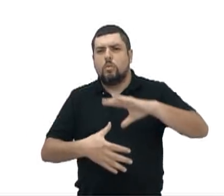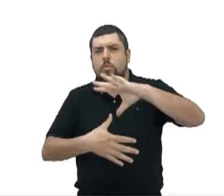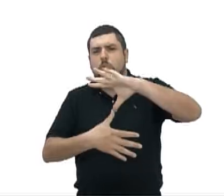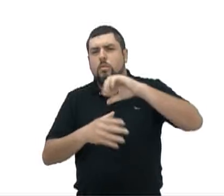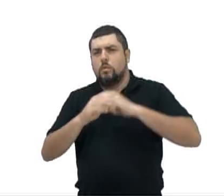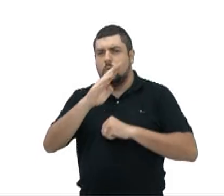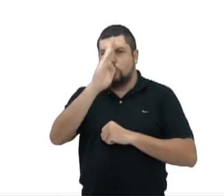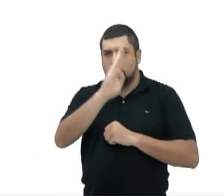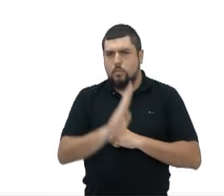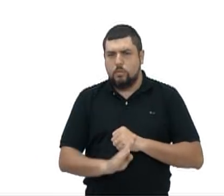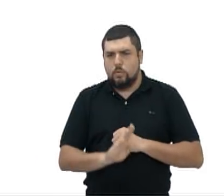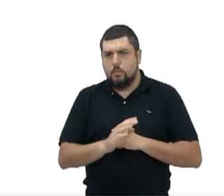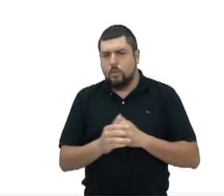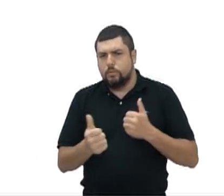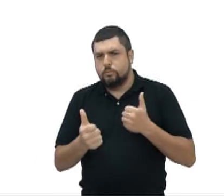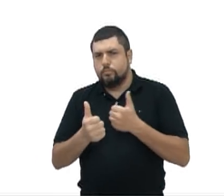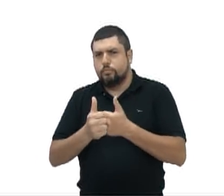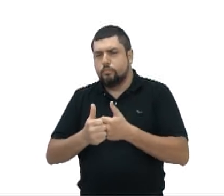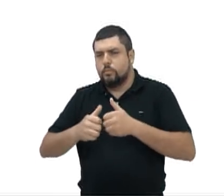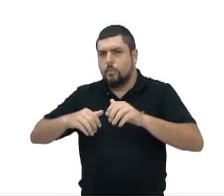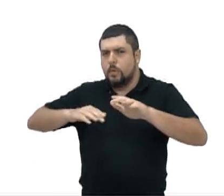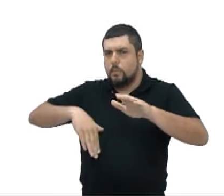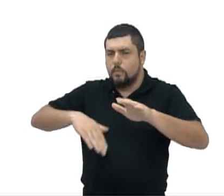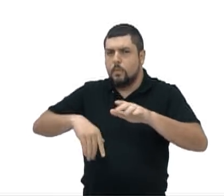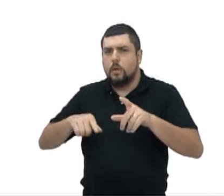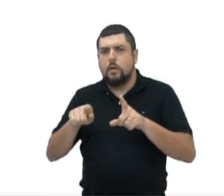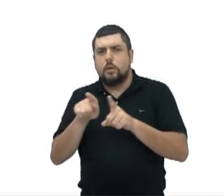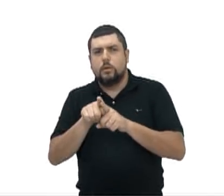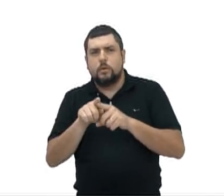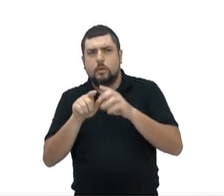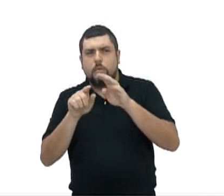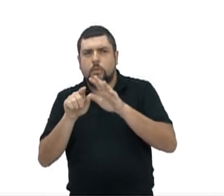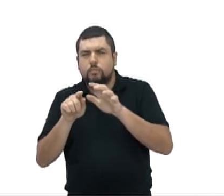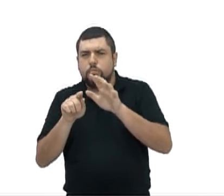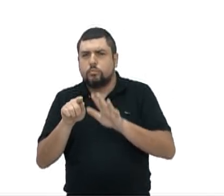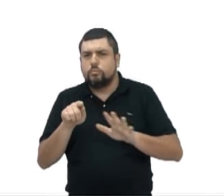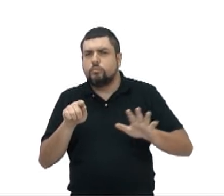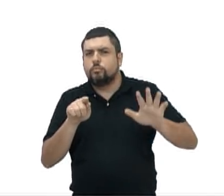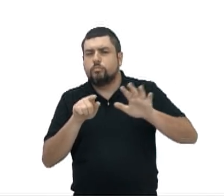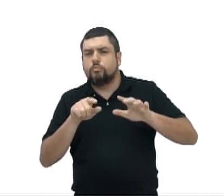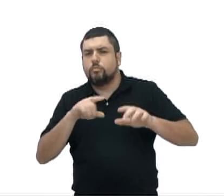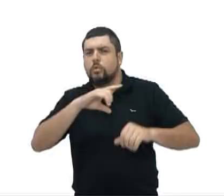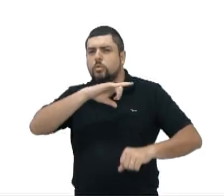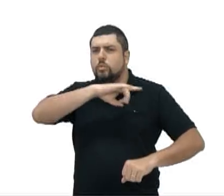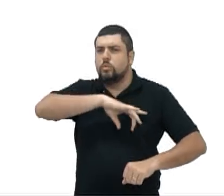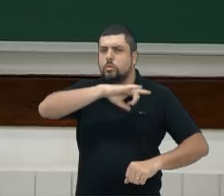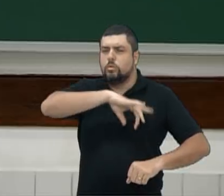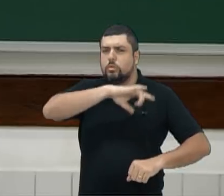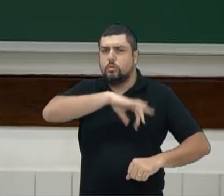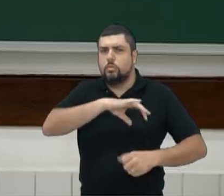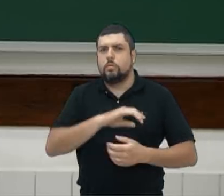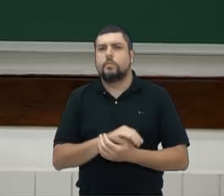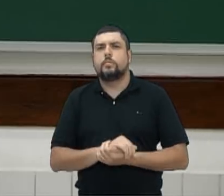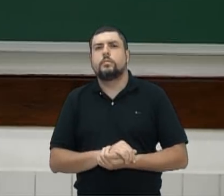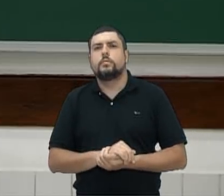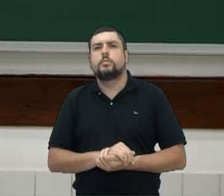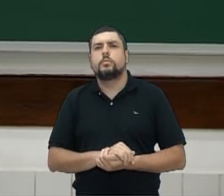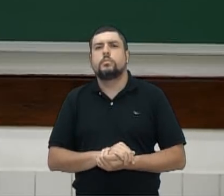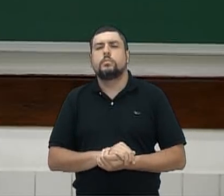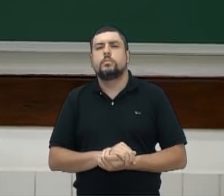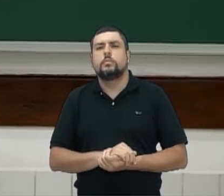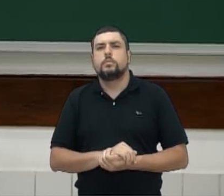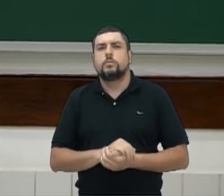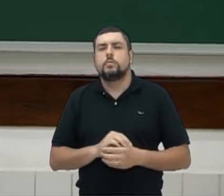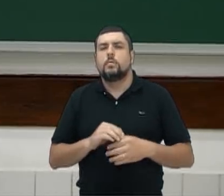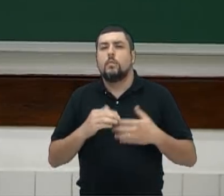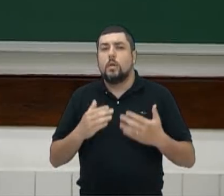Brasil, Uruguai e também ali em áreas do Chile. Então é um tipo de vegetação que está adaptado às